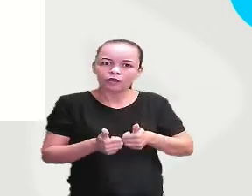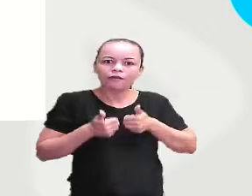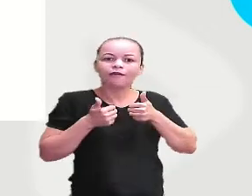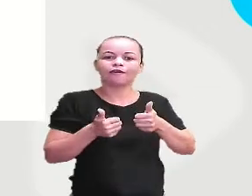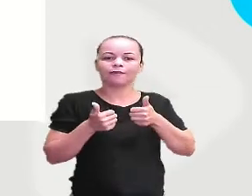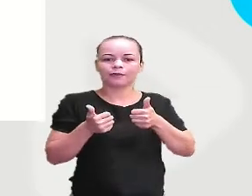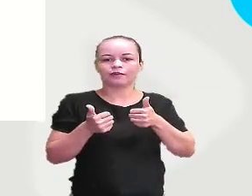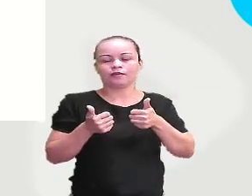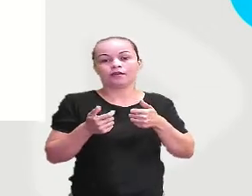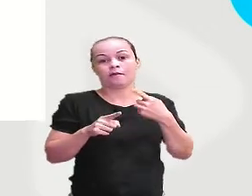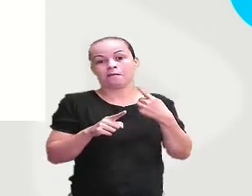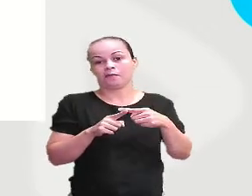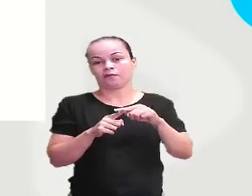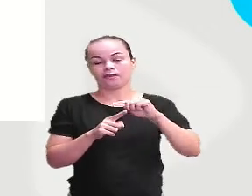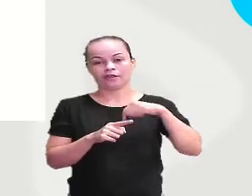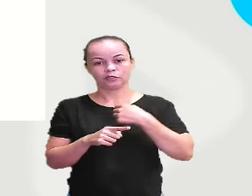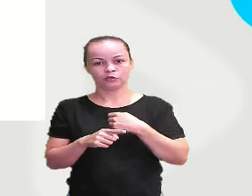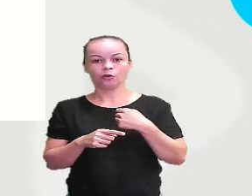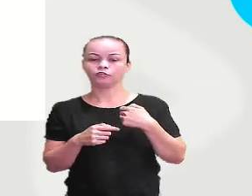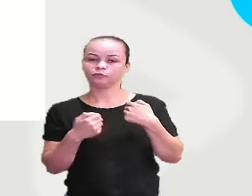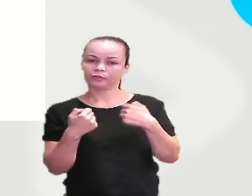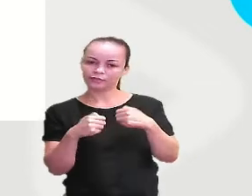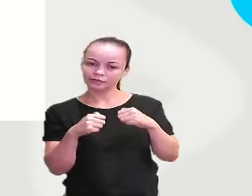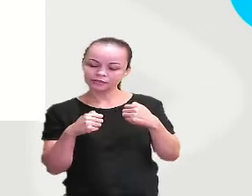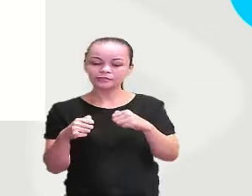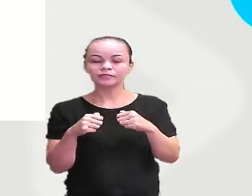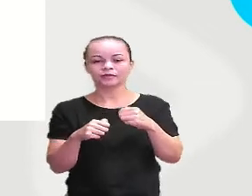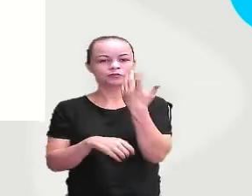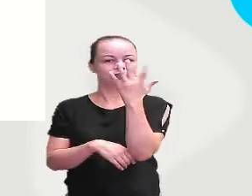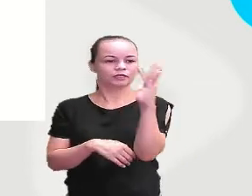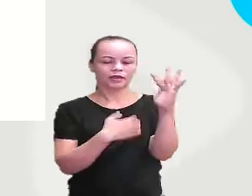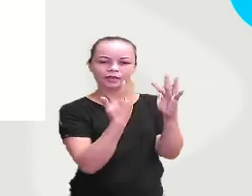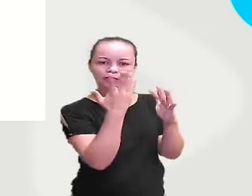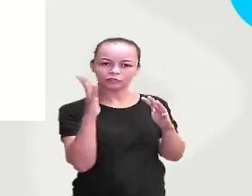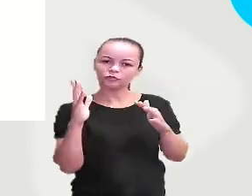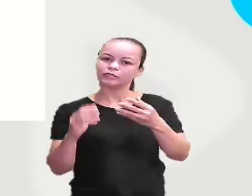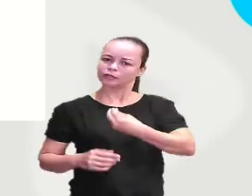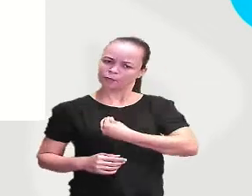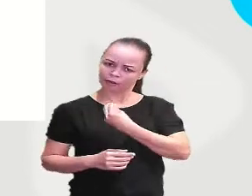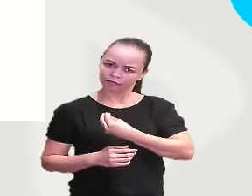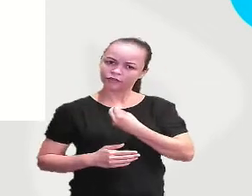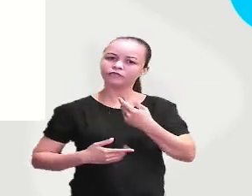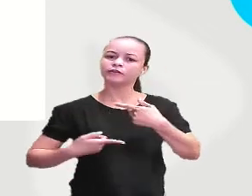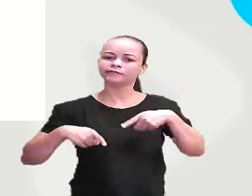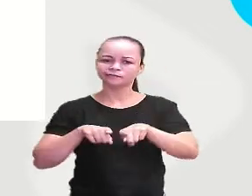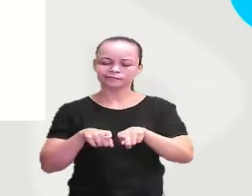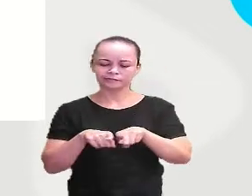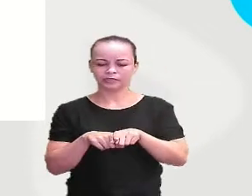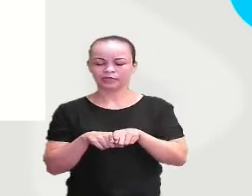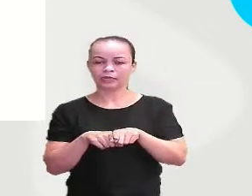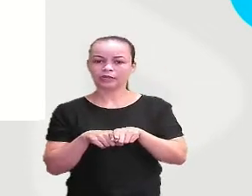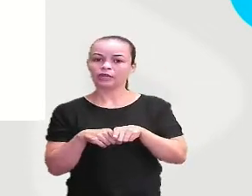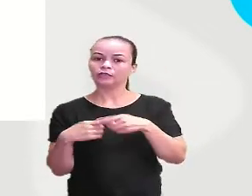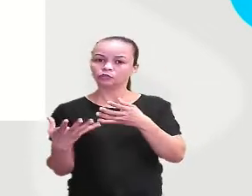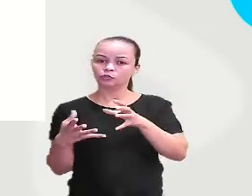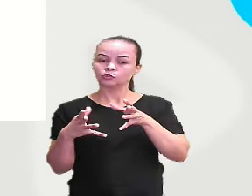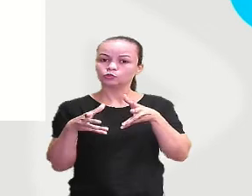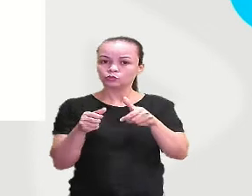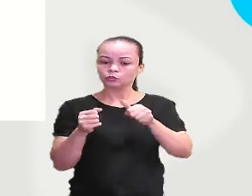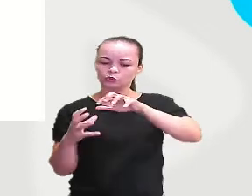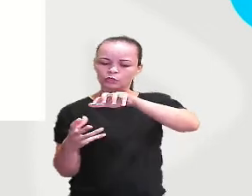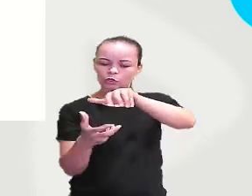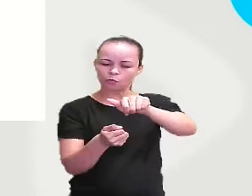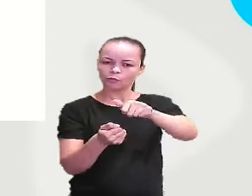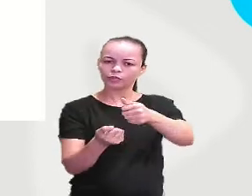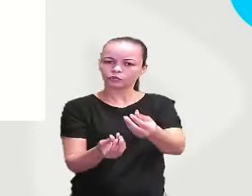porque nós dependemos da natureza para sobreviver. Nós dependemos de tudo que o planeta nos oferece para